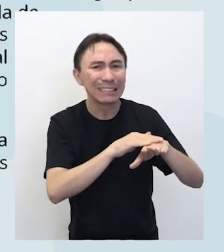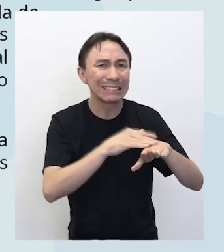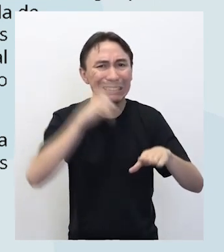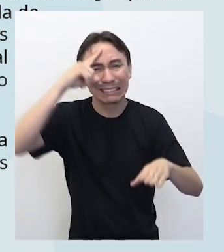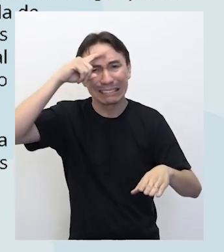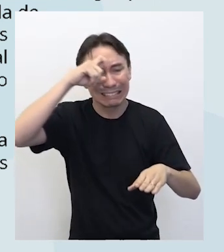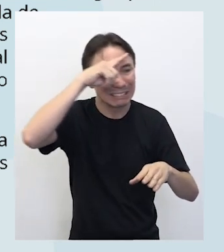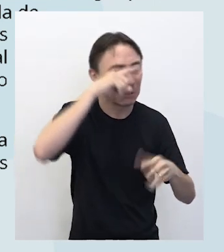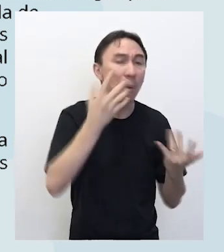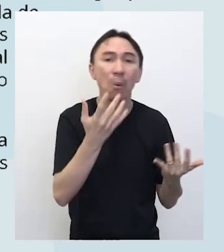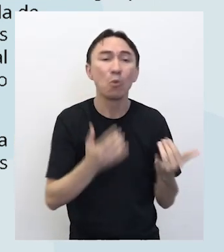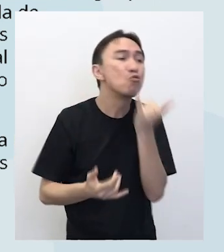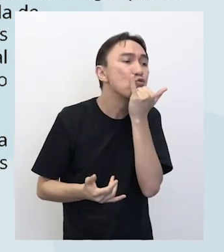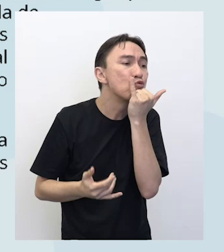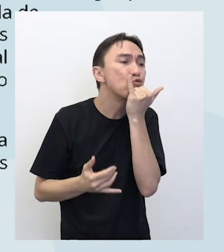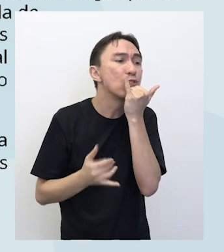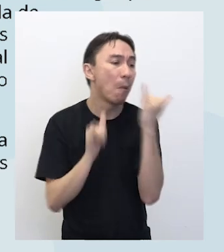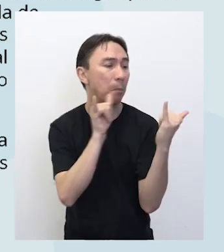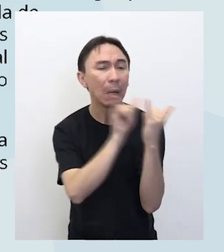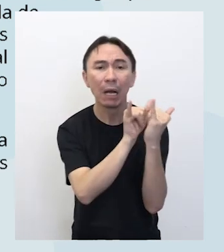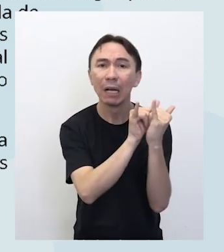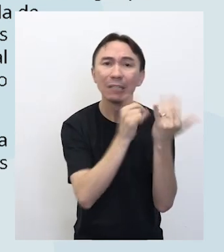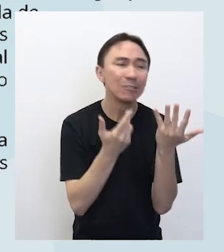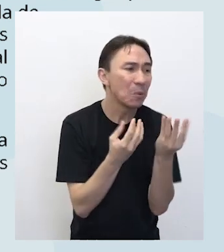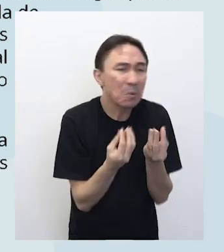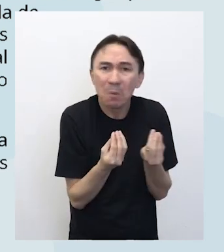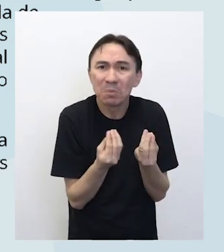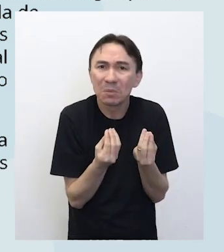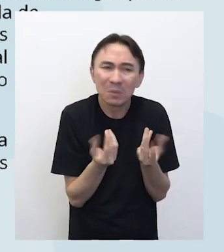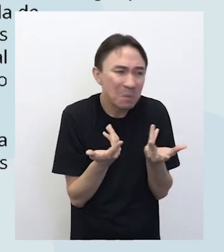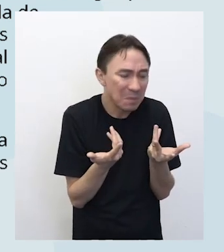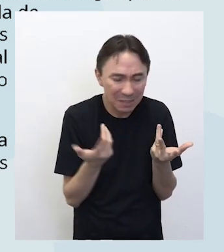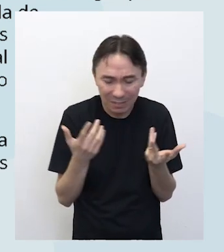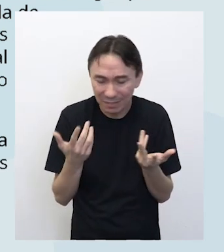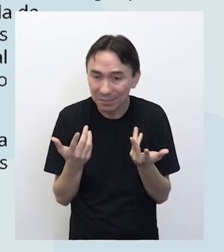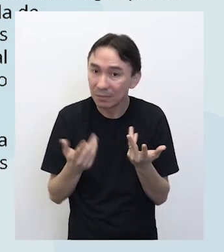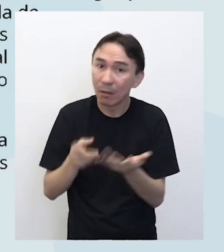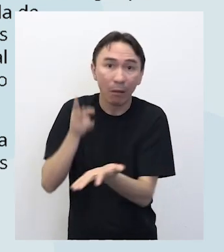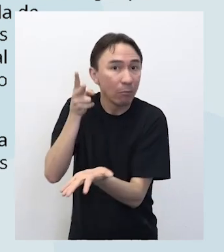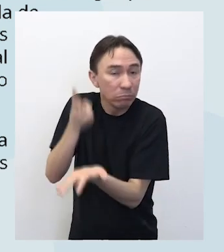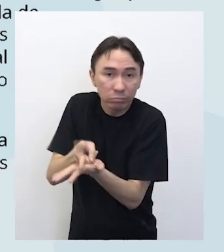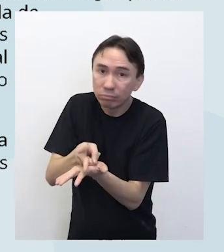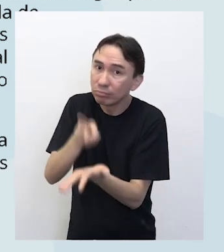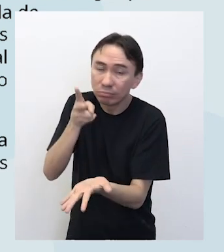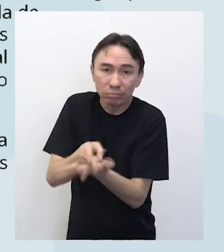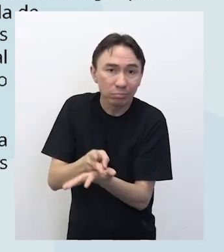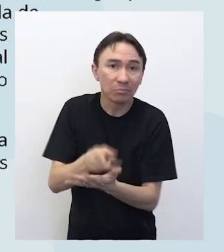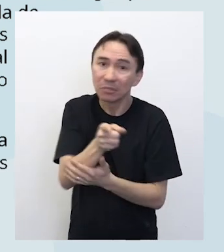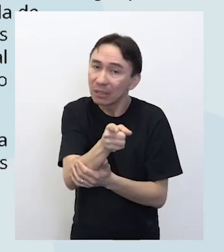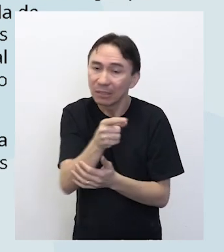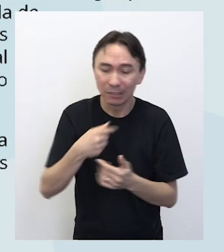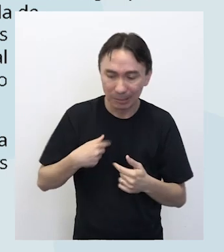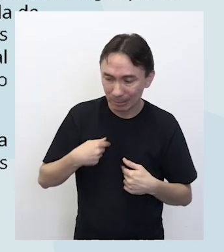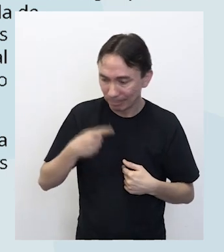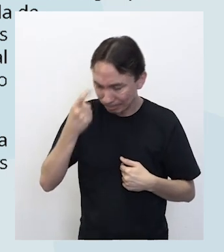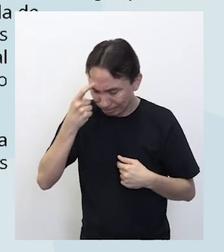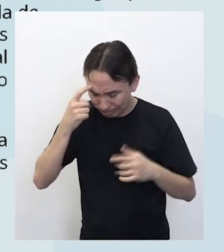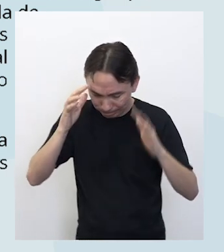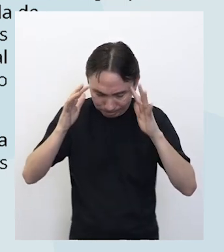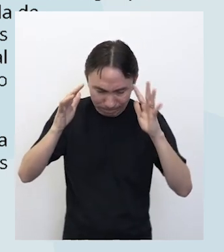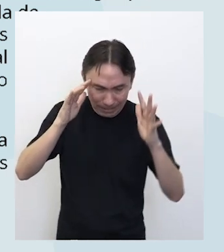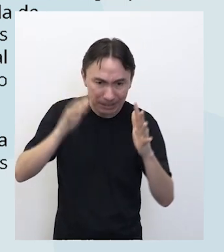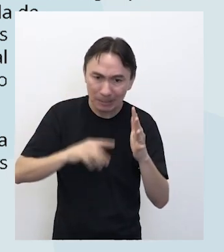pedir desculpas a alguém? Ou seja, o tempo todo existem escolhas a fazer e o que muda